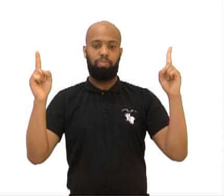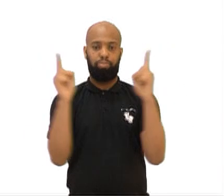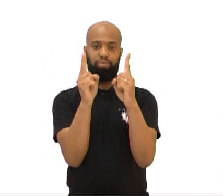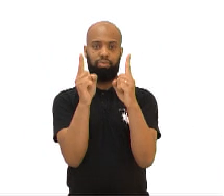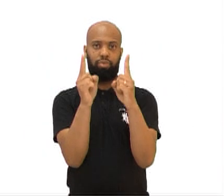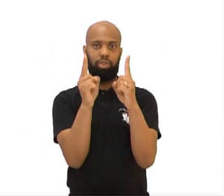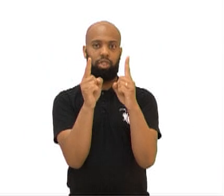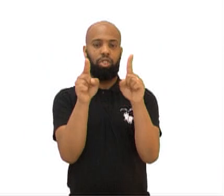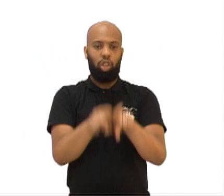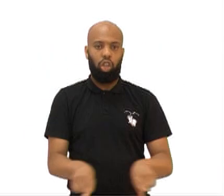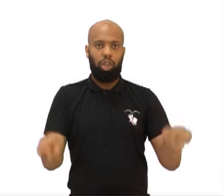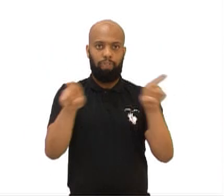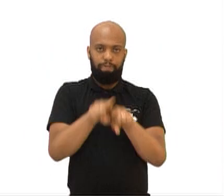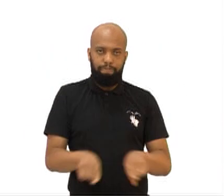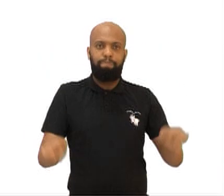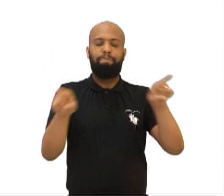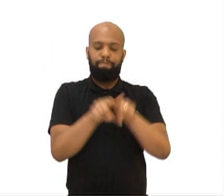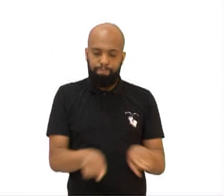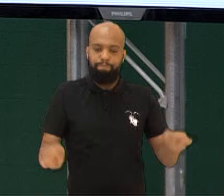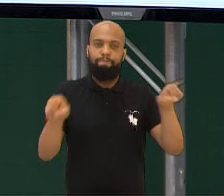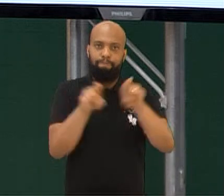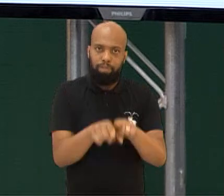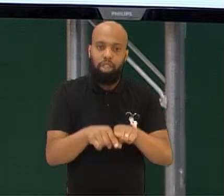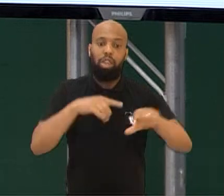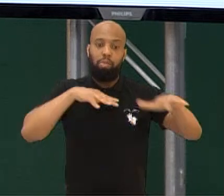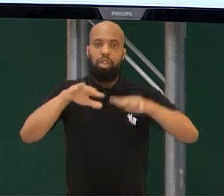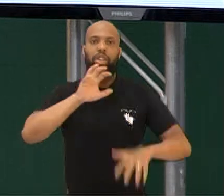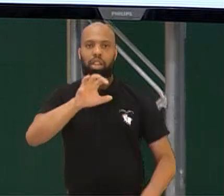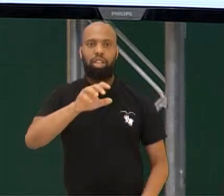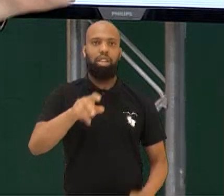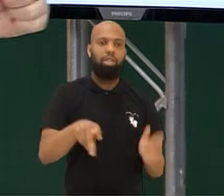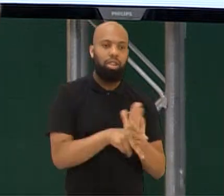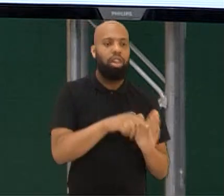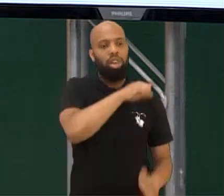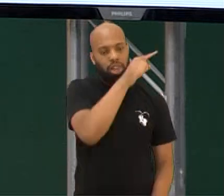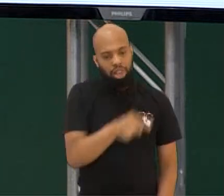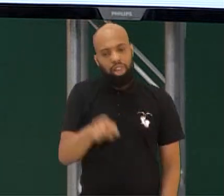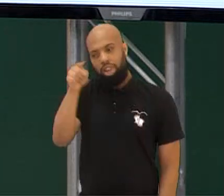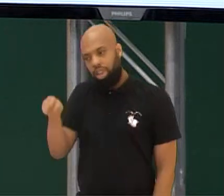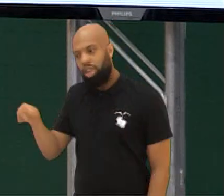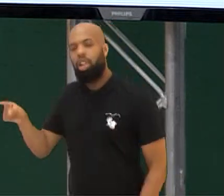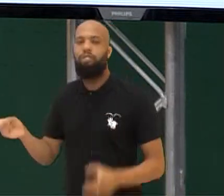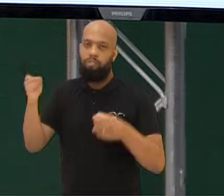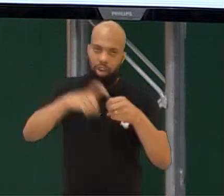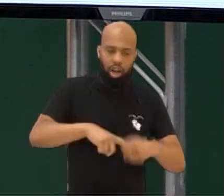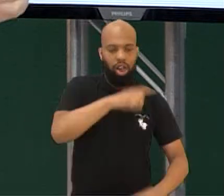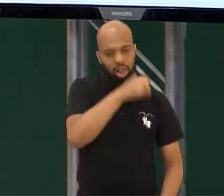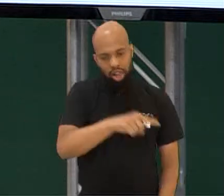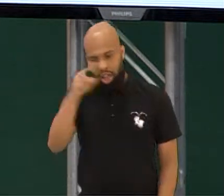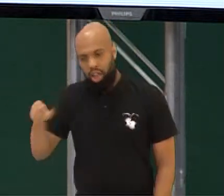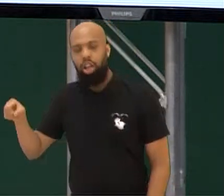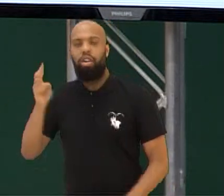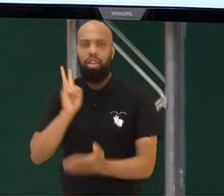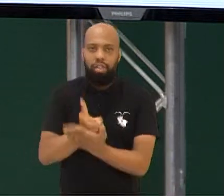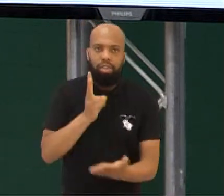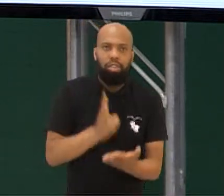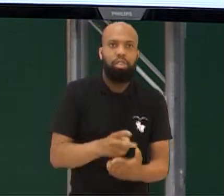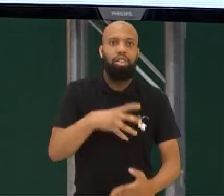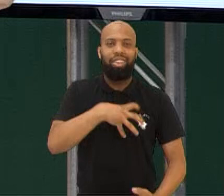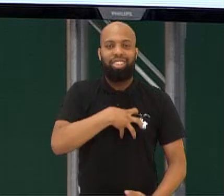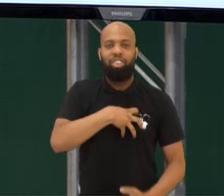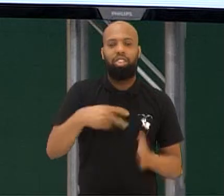Lembra que a gente falou de movimentos cíclicos, periódicos, e é a circunferência. Então, ela vai continuando, o